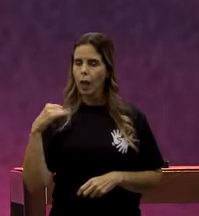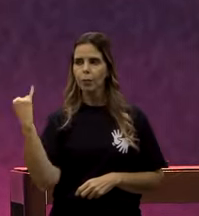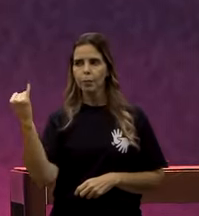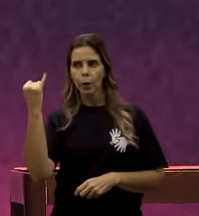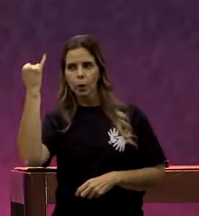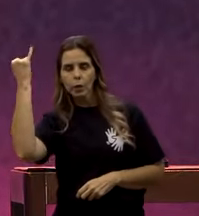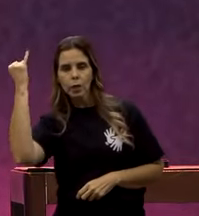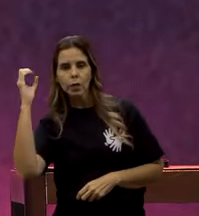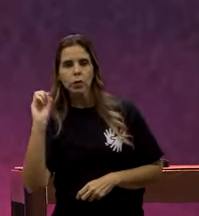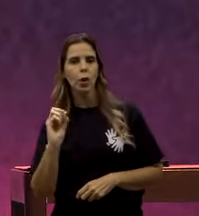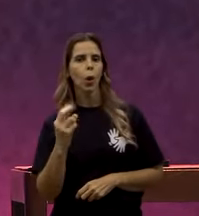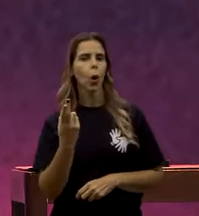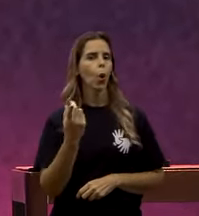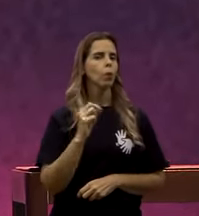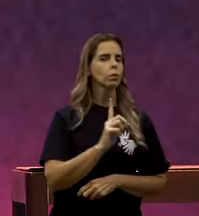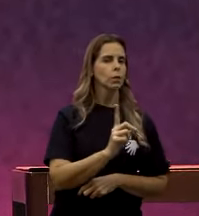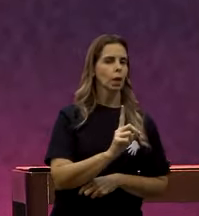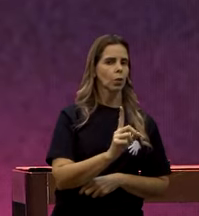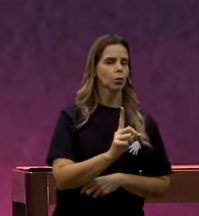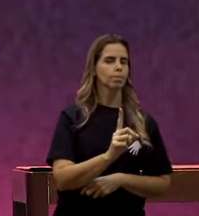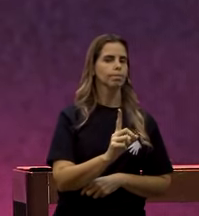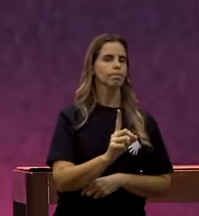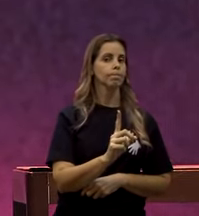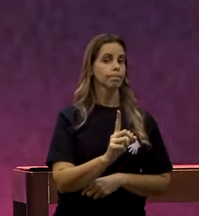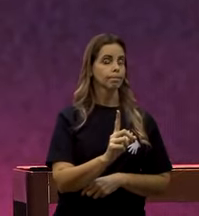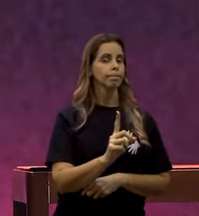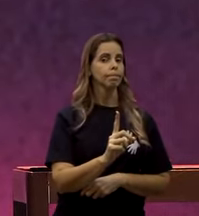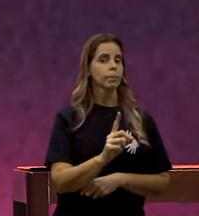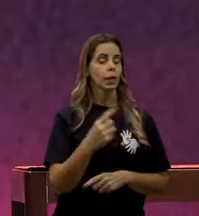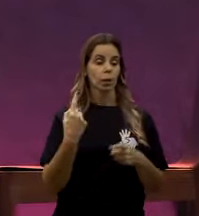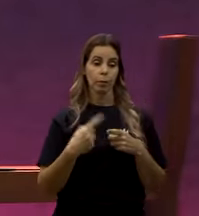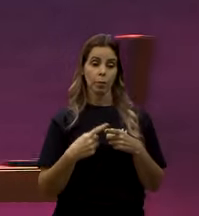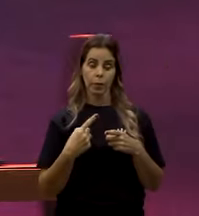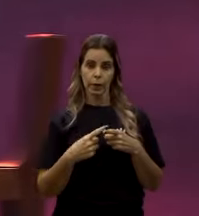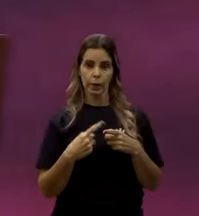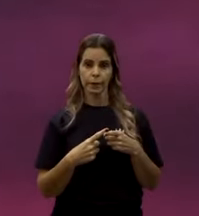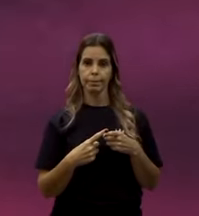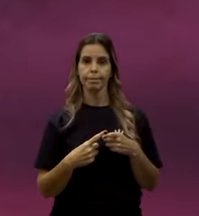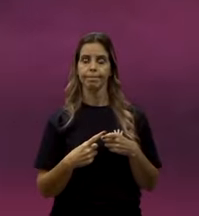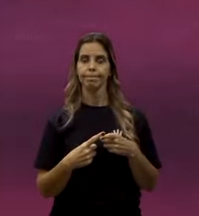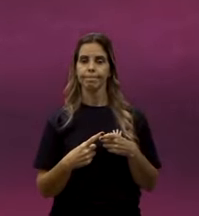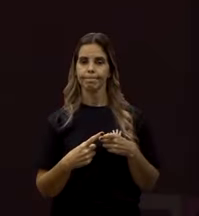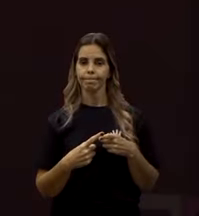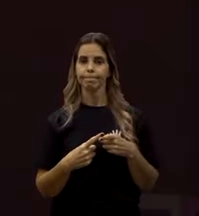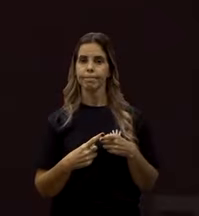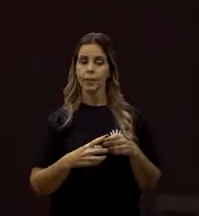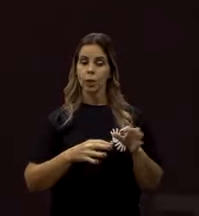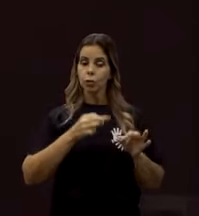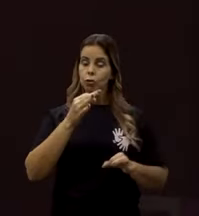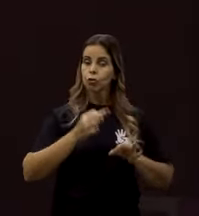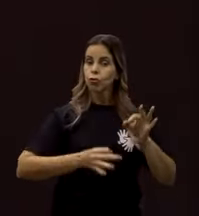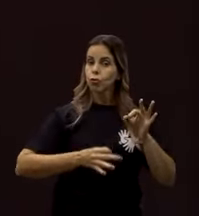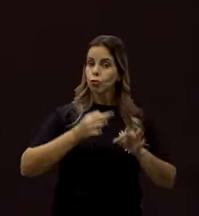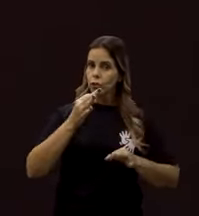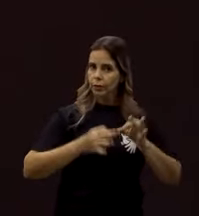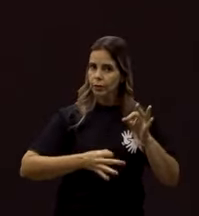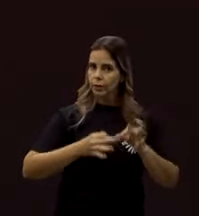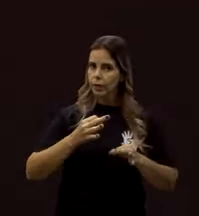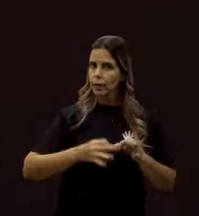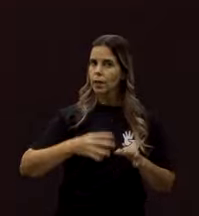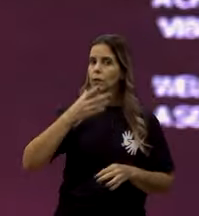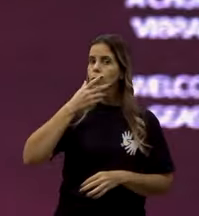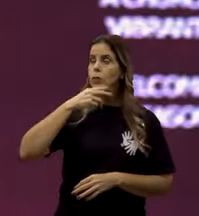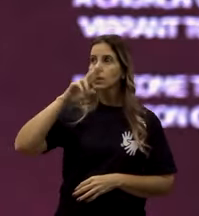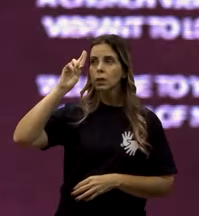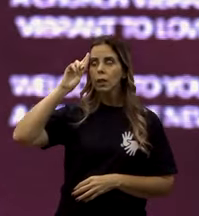qual o tipo de batalha que realmente vale a pena a gente guerrear até porque guarde isso quem justifica você é o senhor